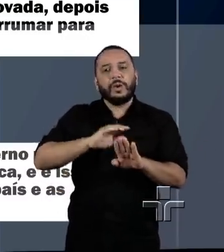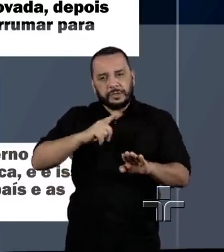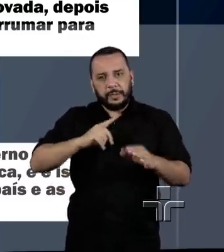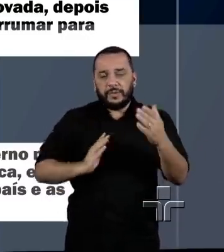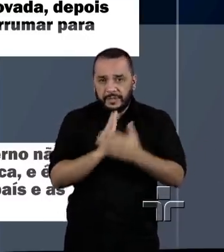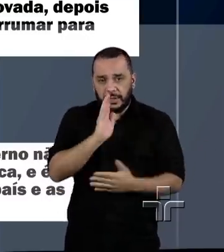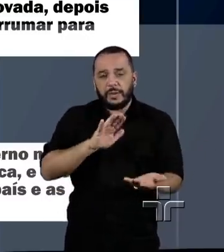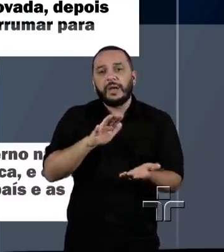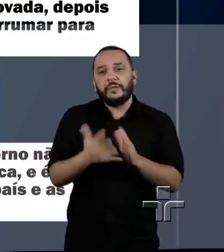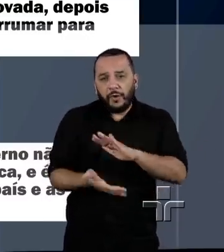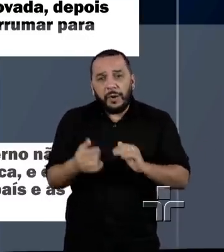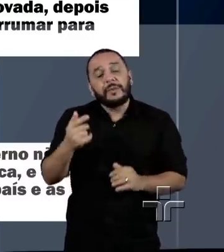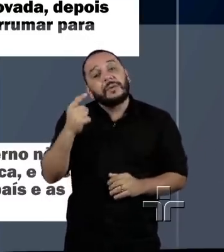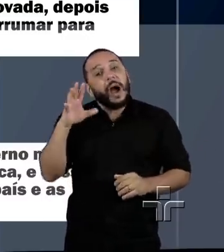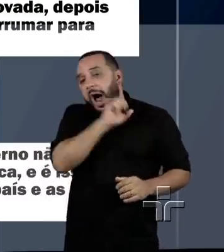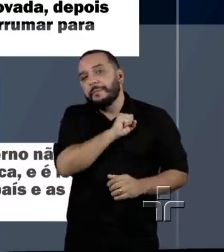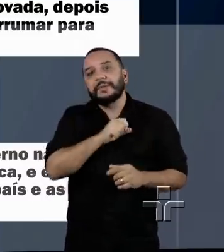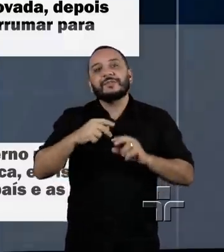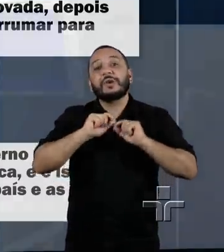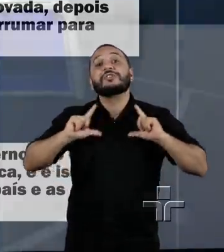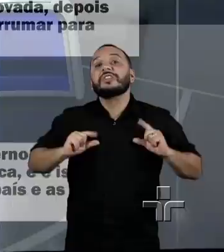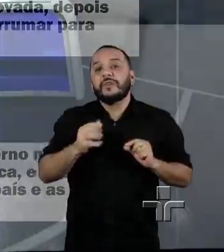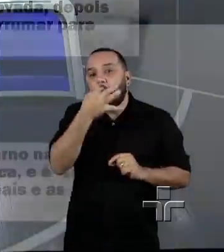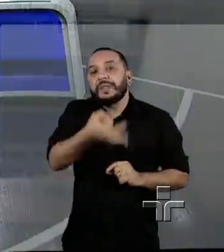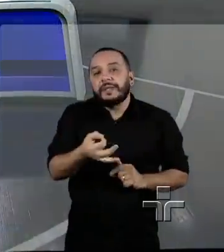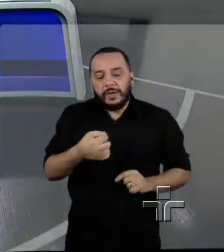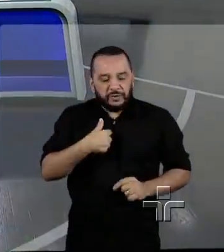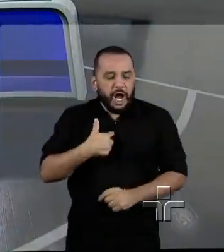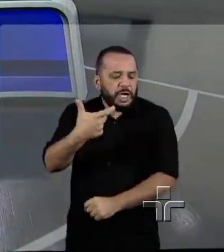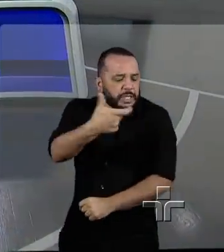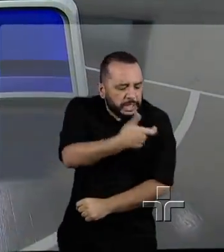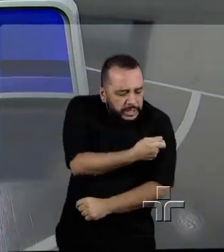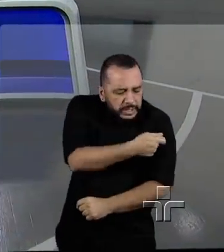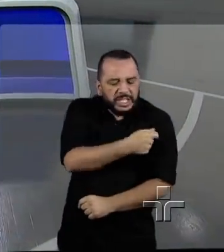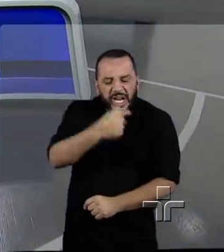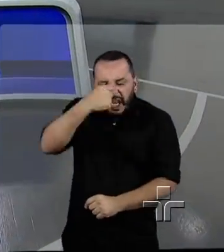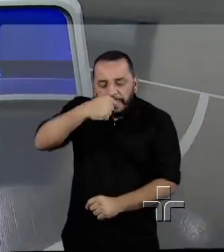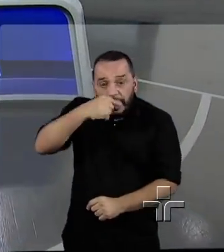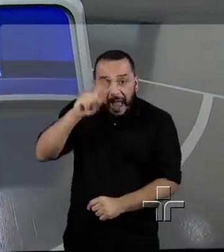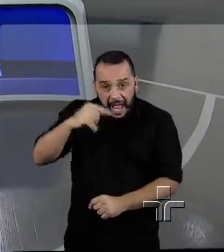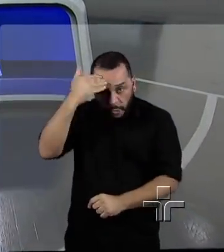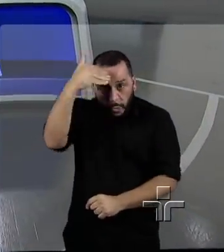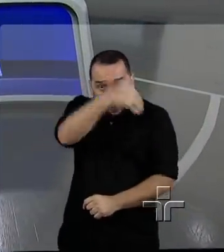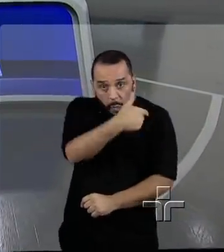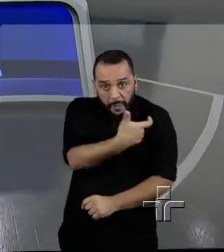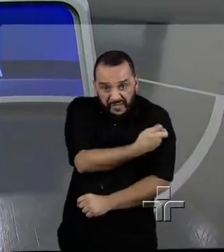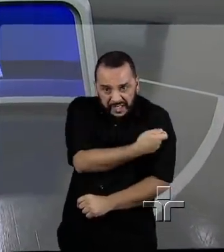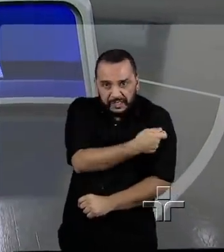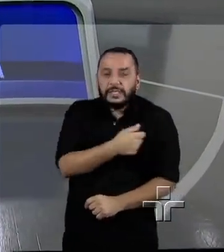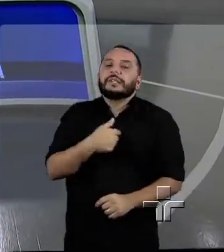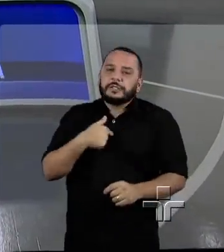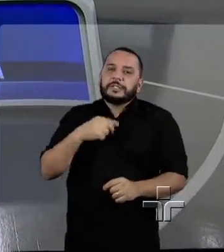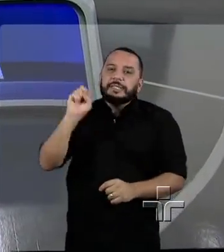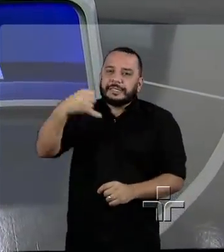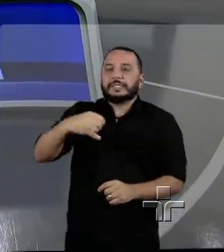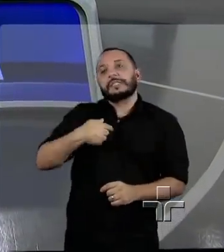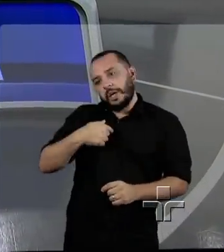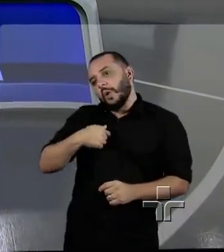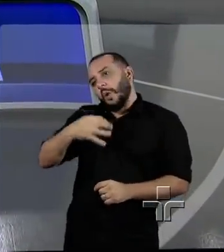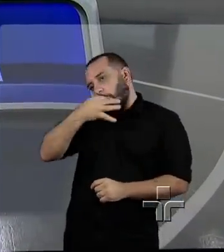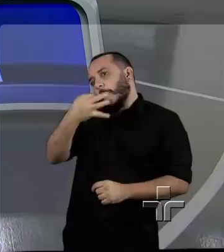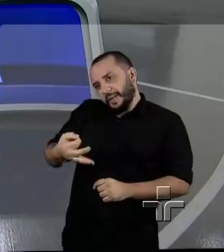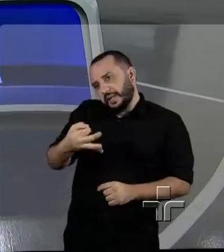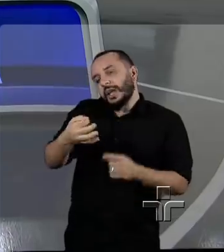das reformas. Vamos lá, Saldiva. A vacina, tomou, ficou gripado, não é culpa da vacina, né? Eu vou escolher essa porque é que eu consigo falar com